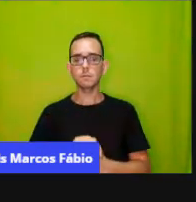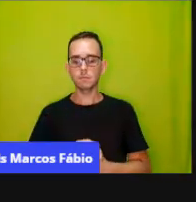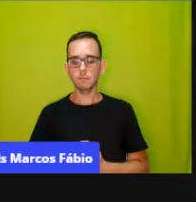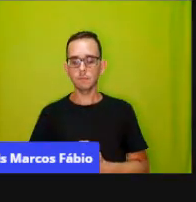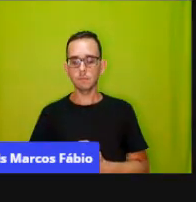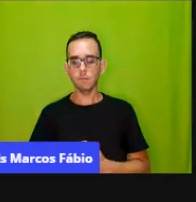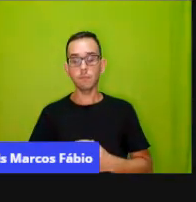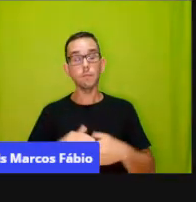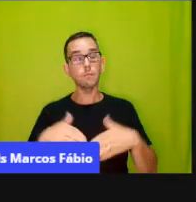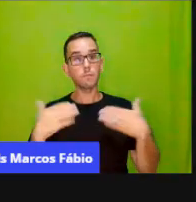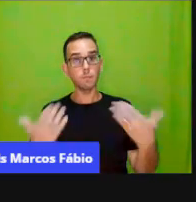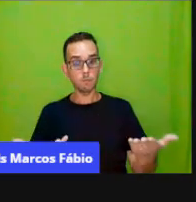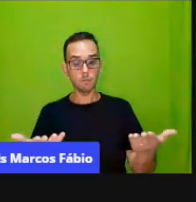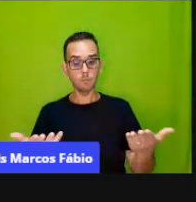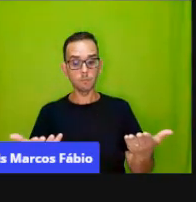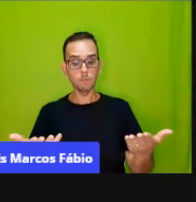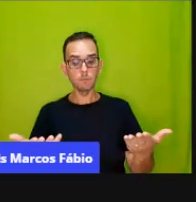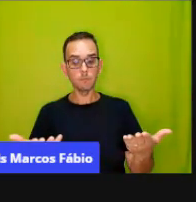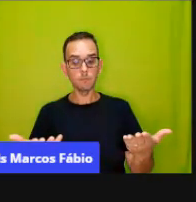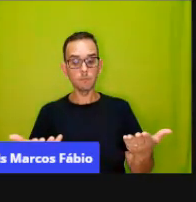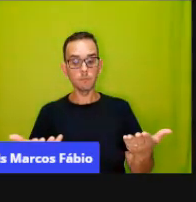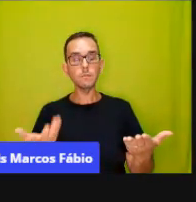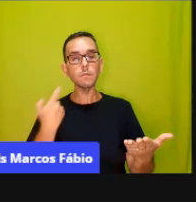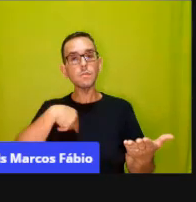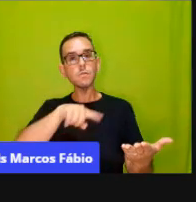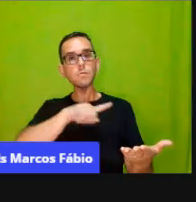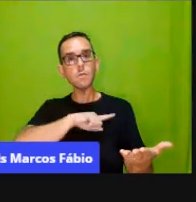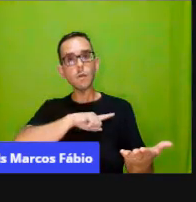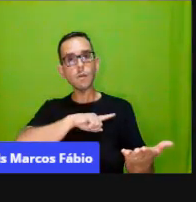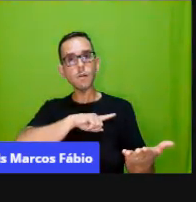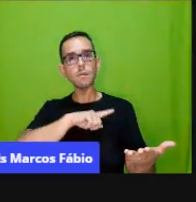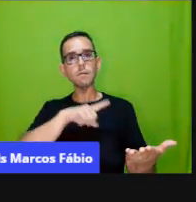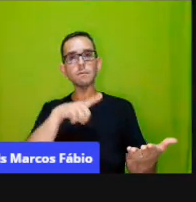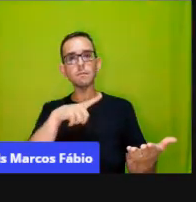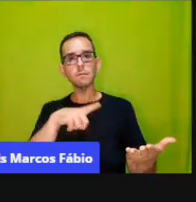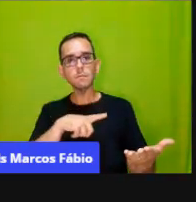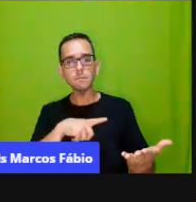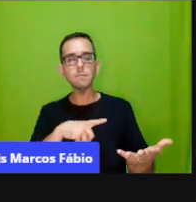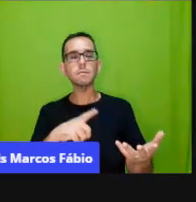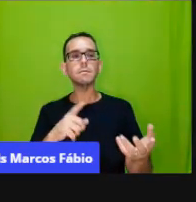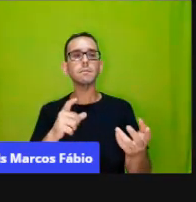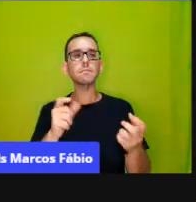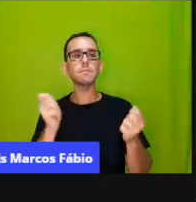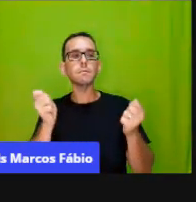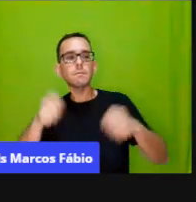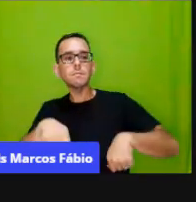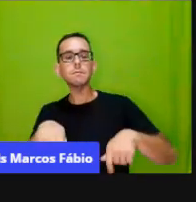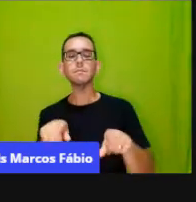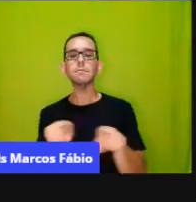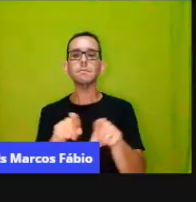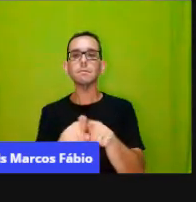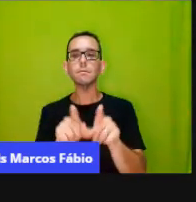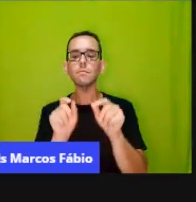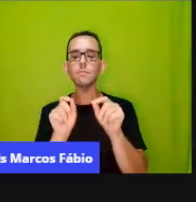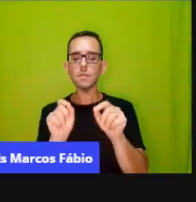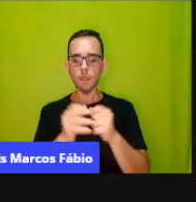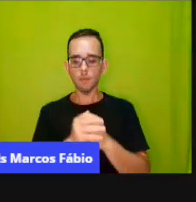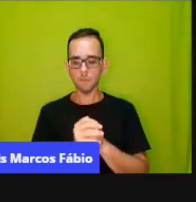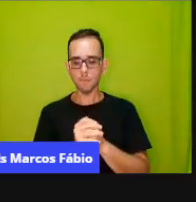Dessa forma, nós passávamos primeiro por uma questão de que, lá